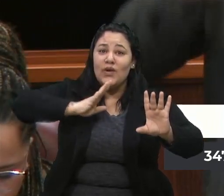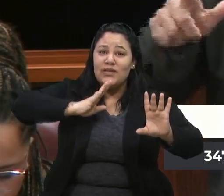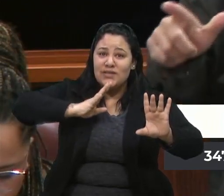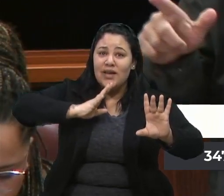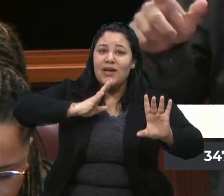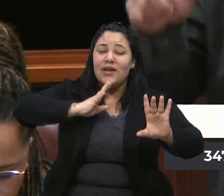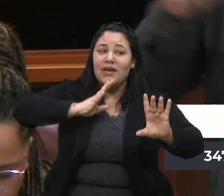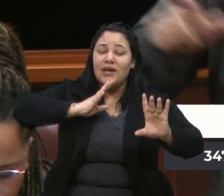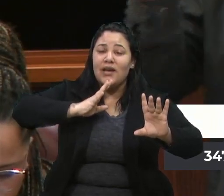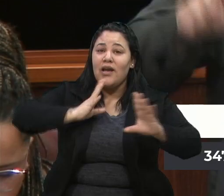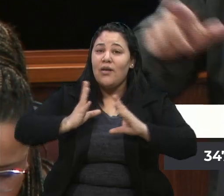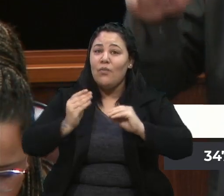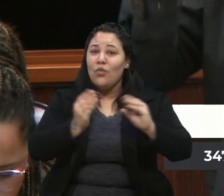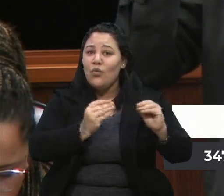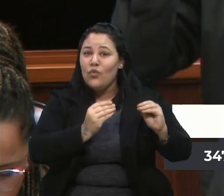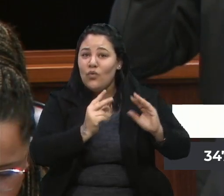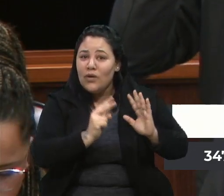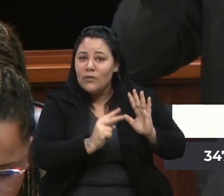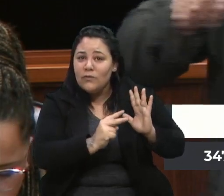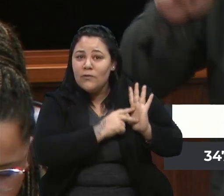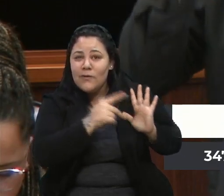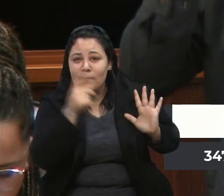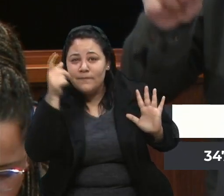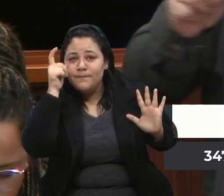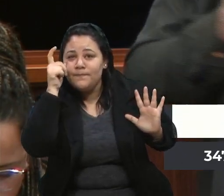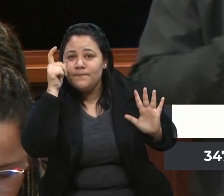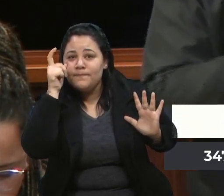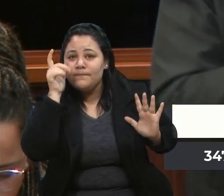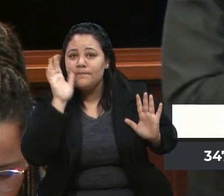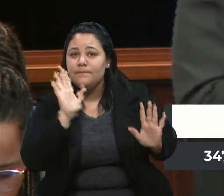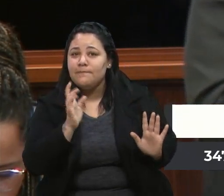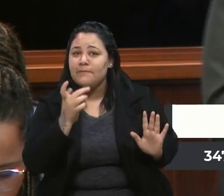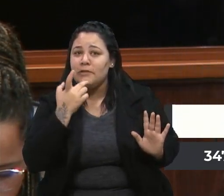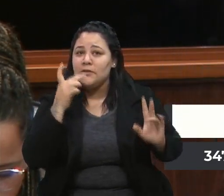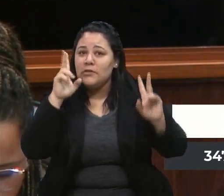muita atenção quando a gente fala desse tema. Obrigado, senhor presidente.